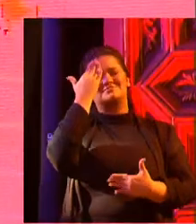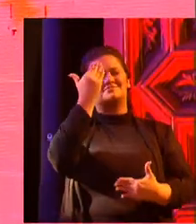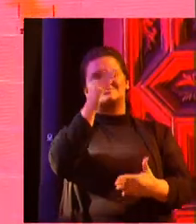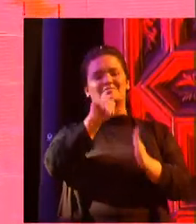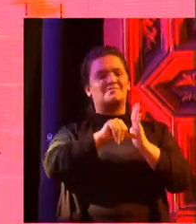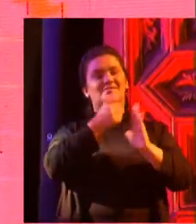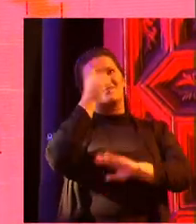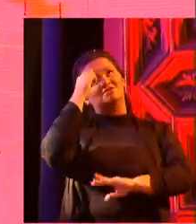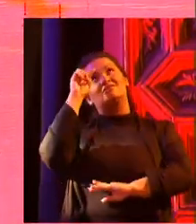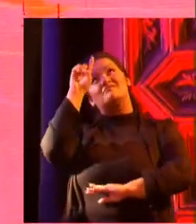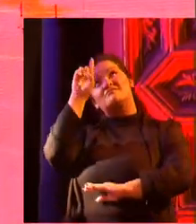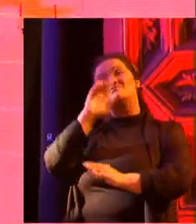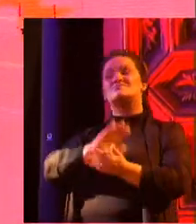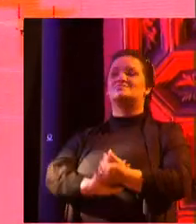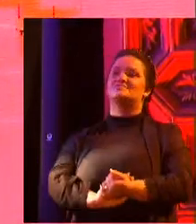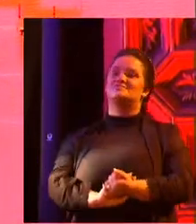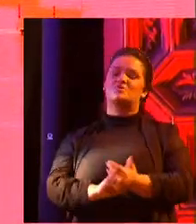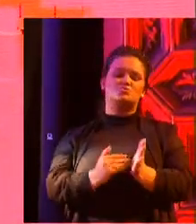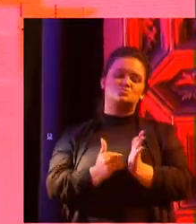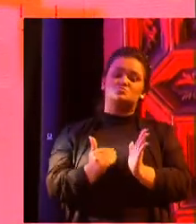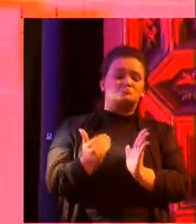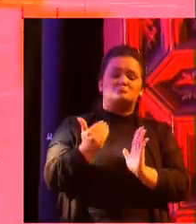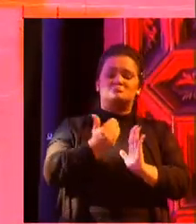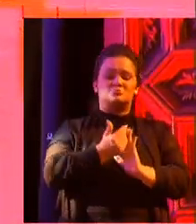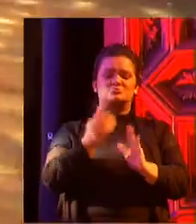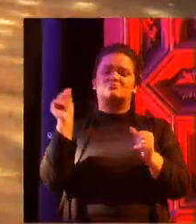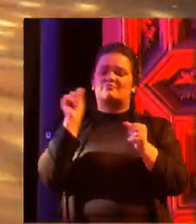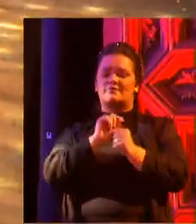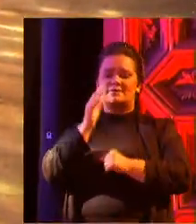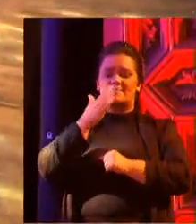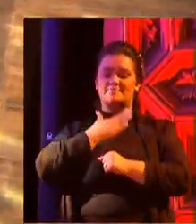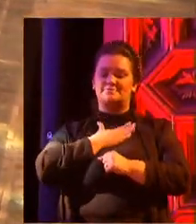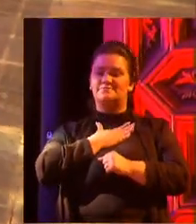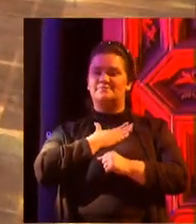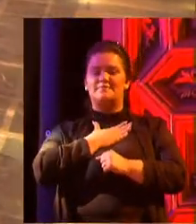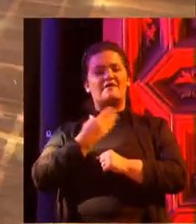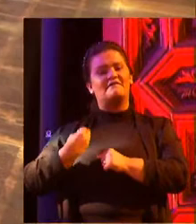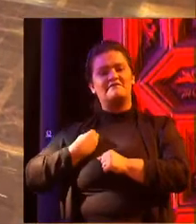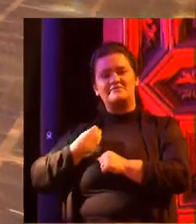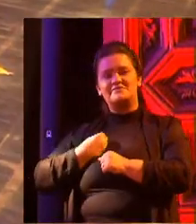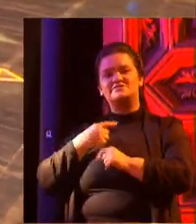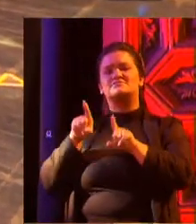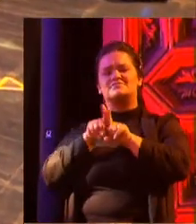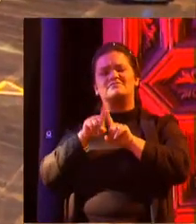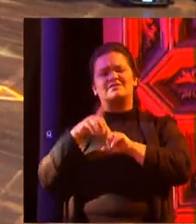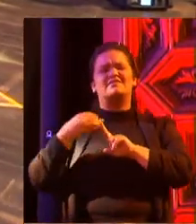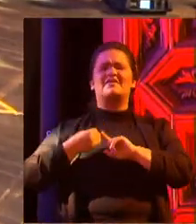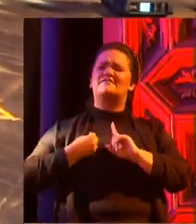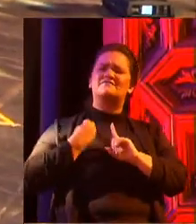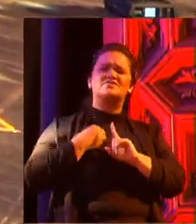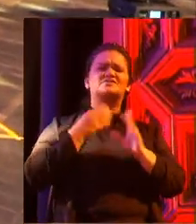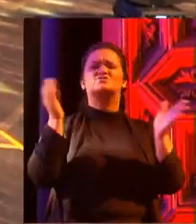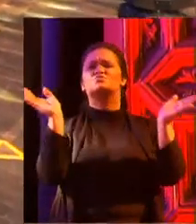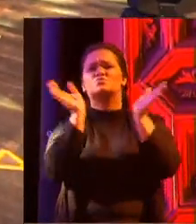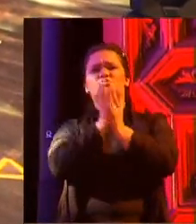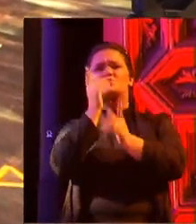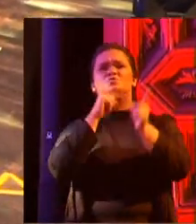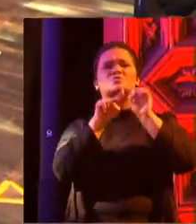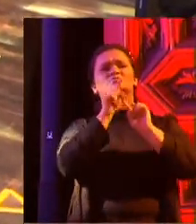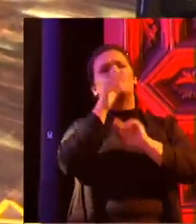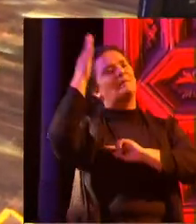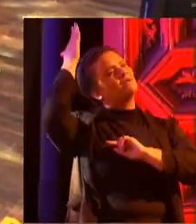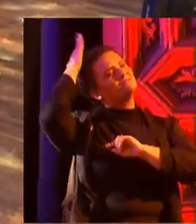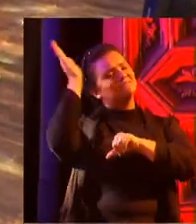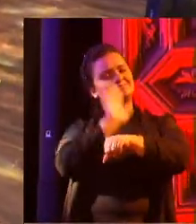primeiramente, a Deus, né, por tudo o que Ele tem feito na minha vida e na vida da equipe Orquestra Paraense de